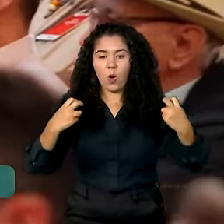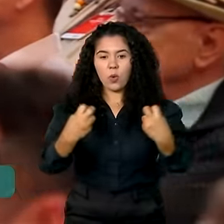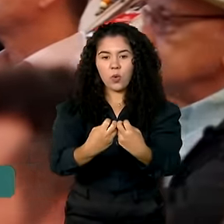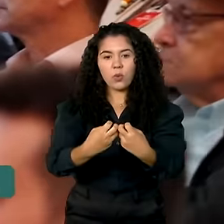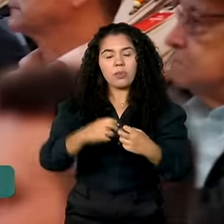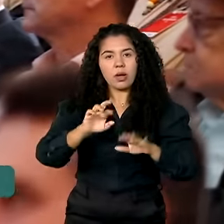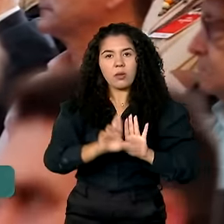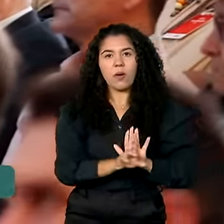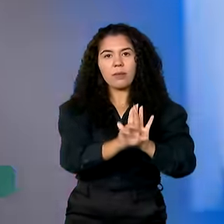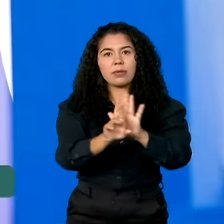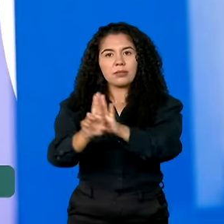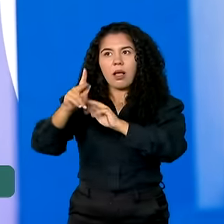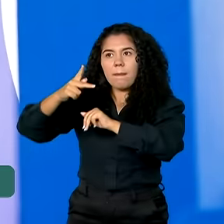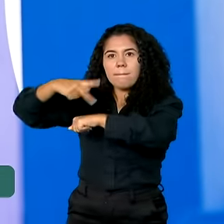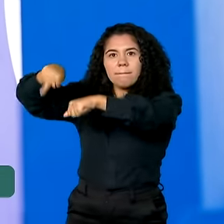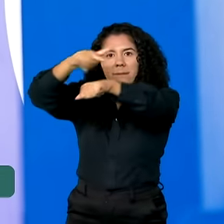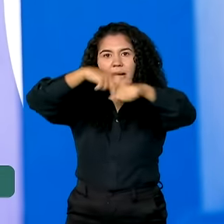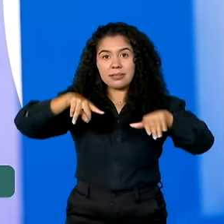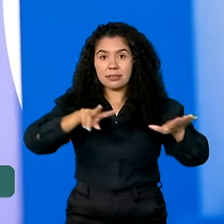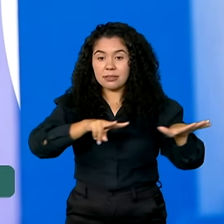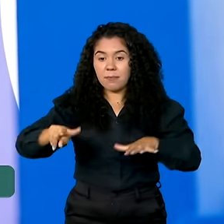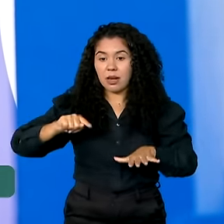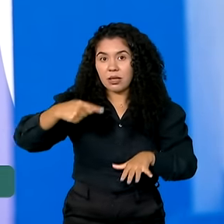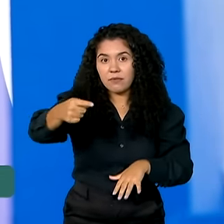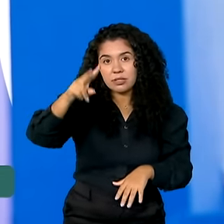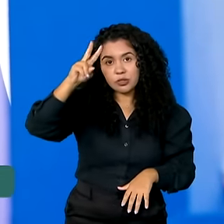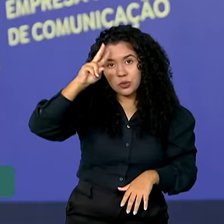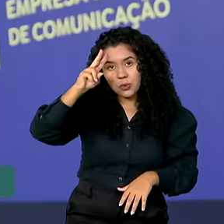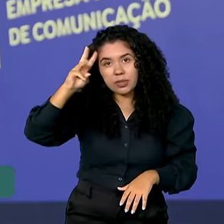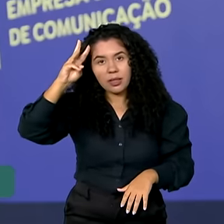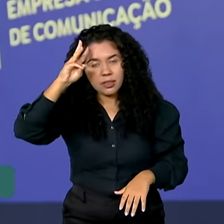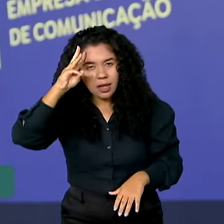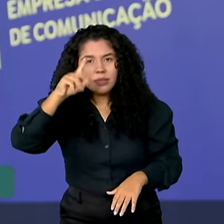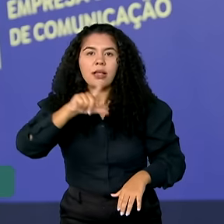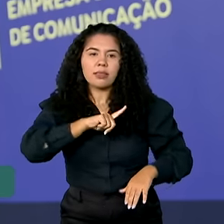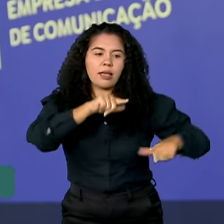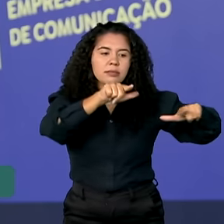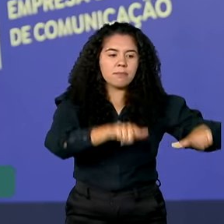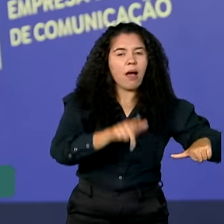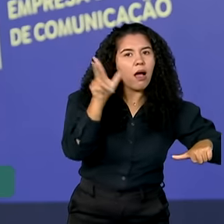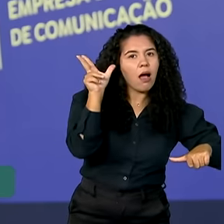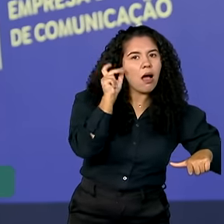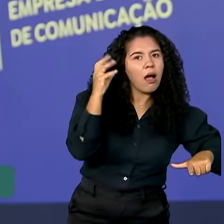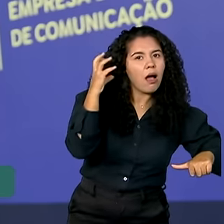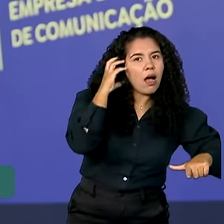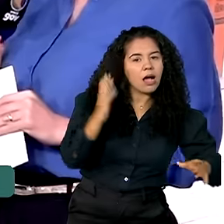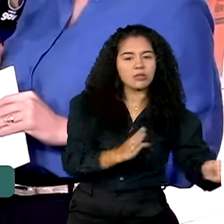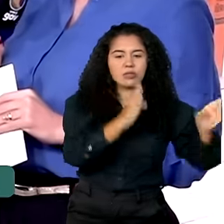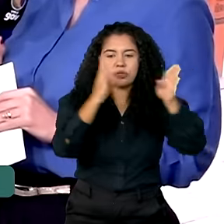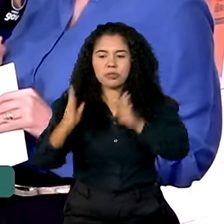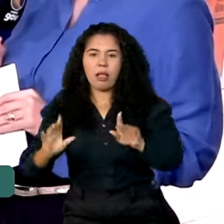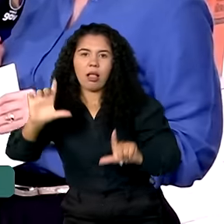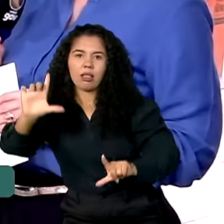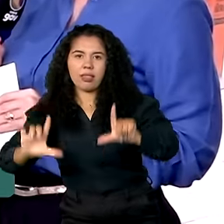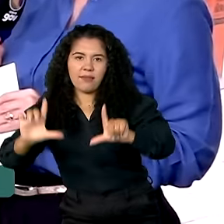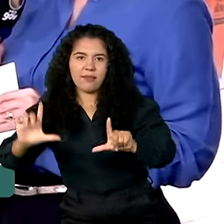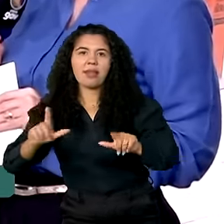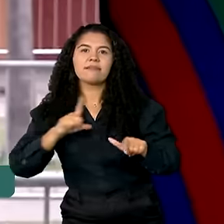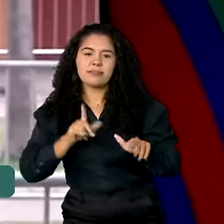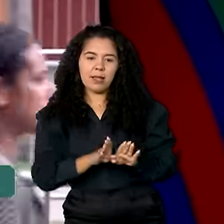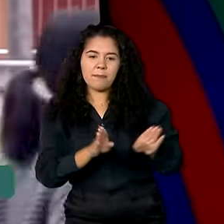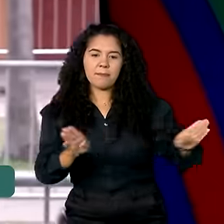e terça-feira, a EBC também contará com estúdio de rádio e de TV no Vivo Rio. É trabalhoso,